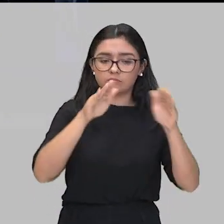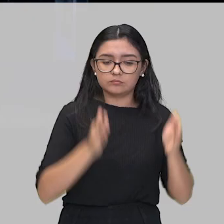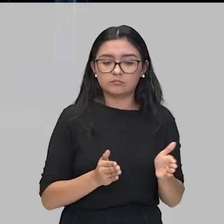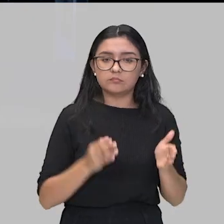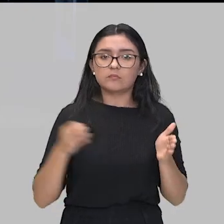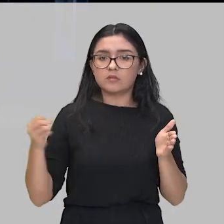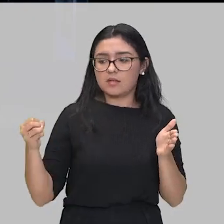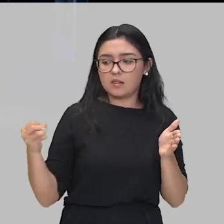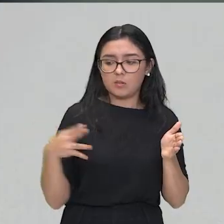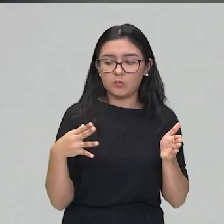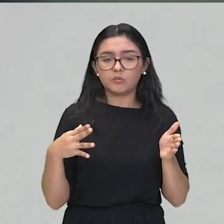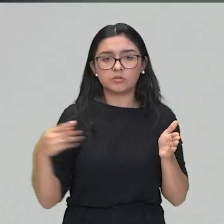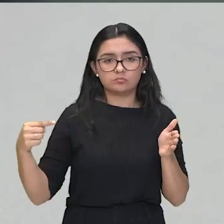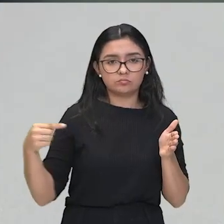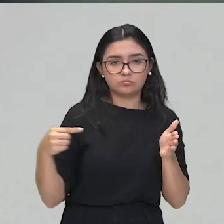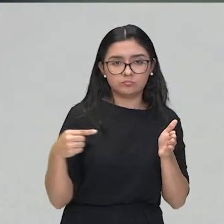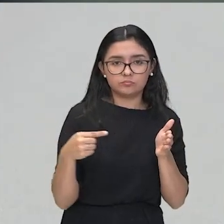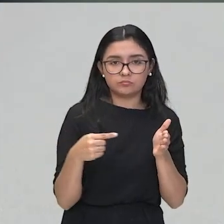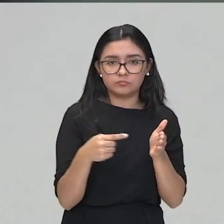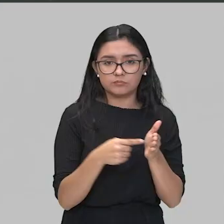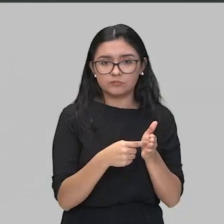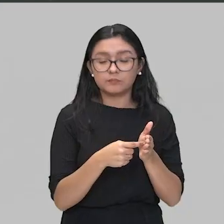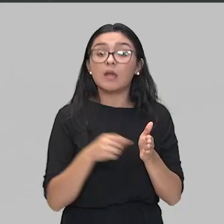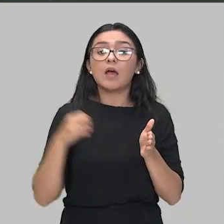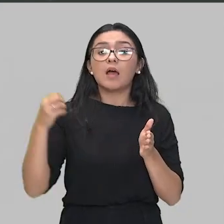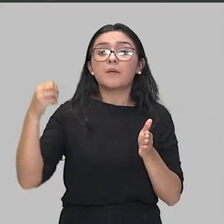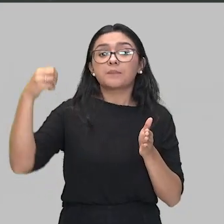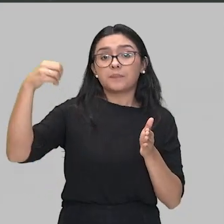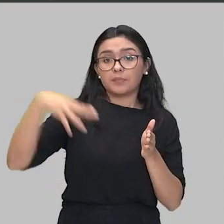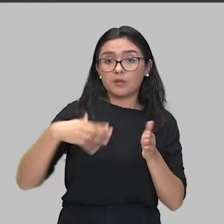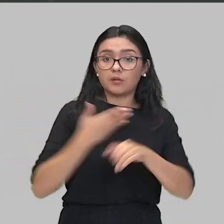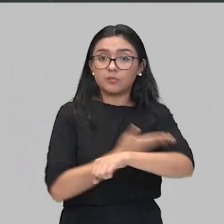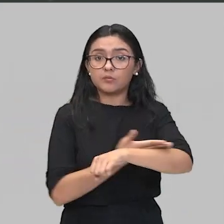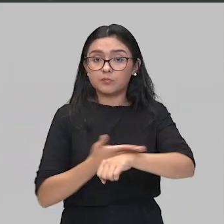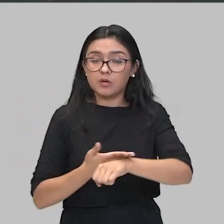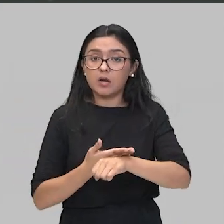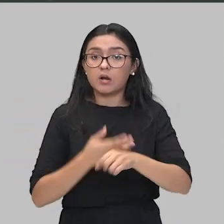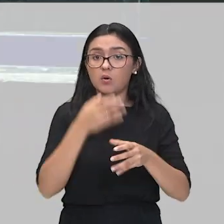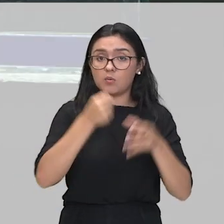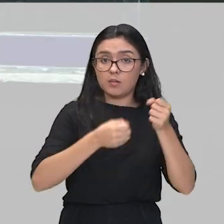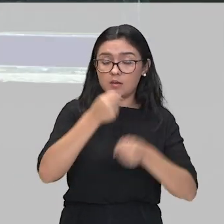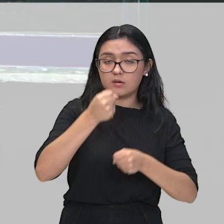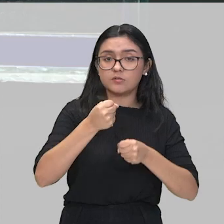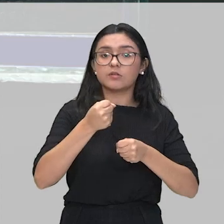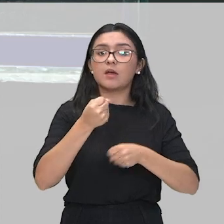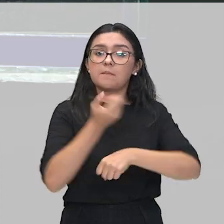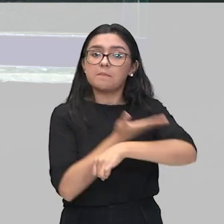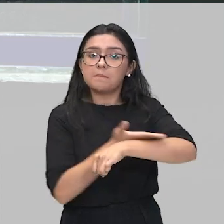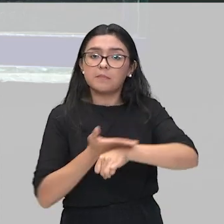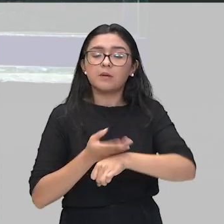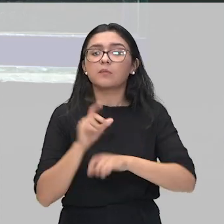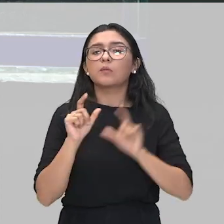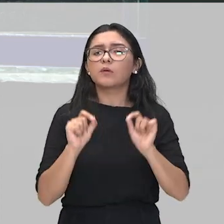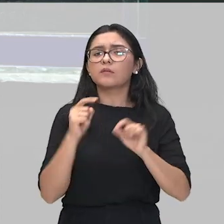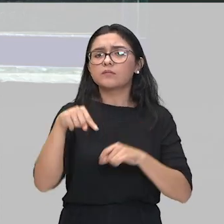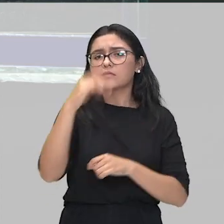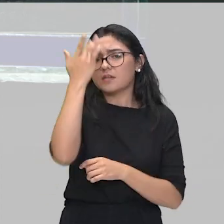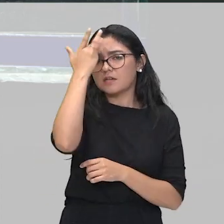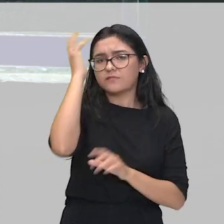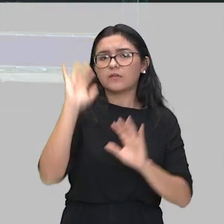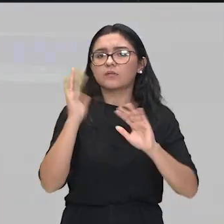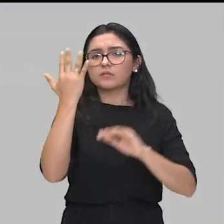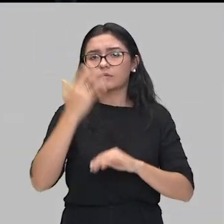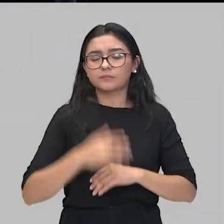região que tem a atmosfera? A luz é branca, o leite é branco. E o que você acha que irá acontecer,